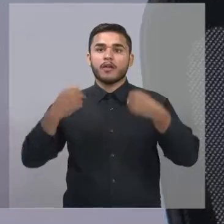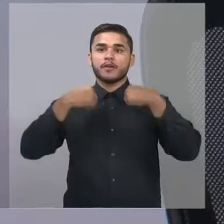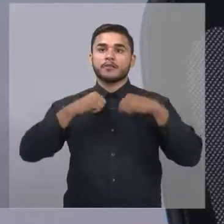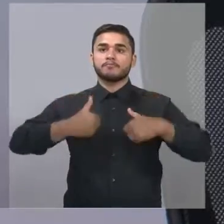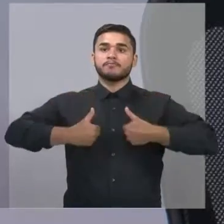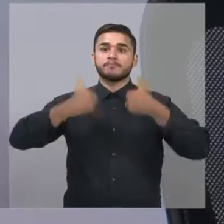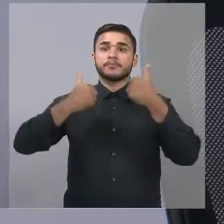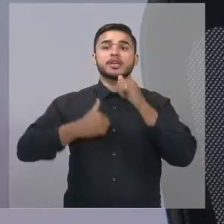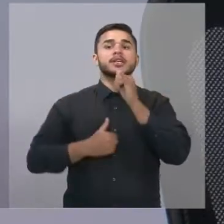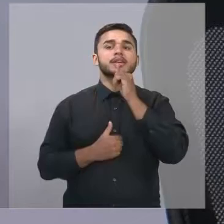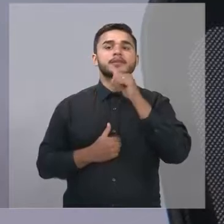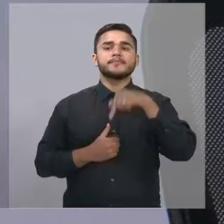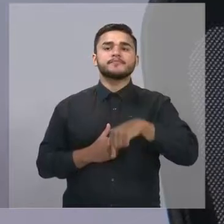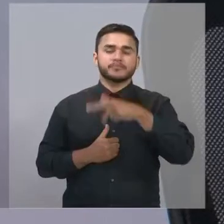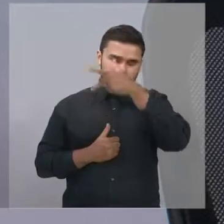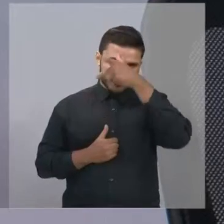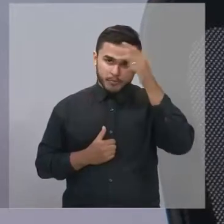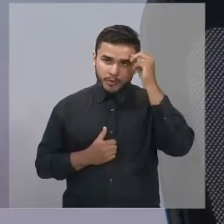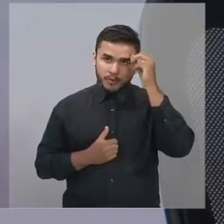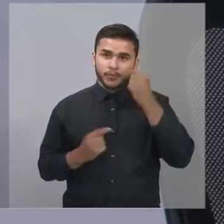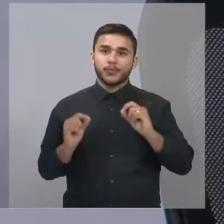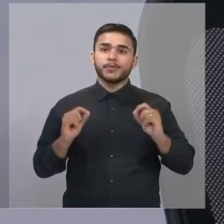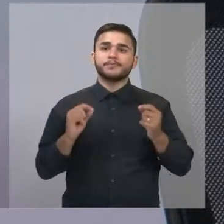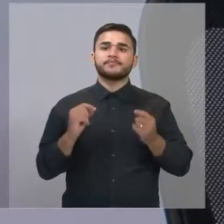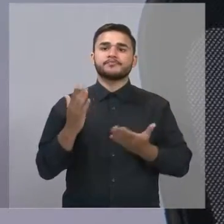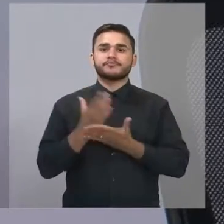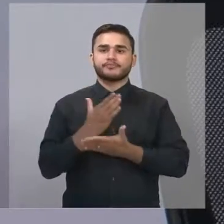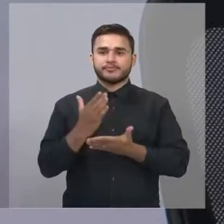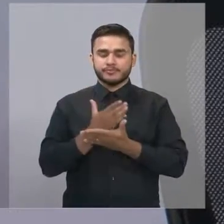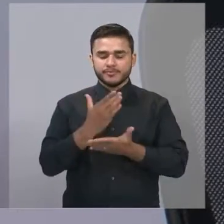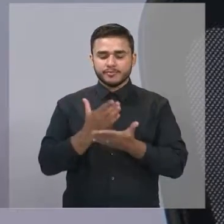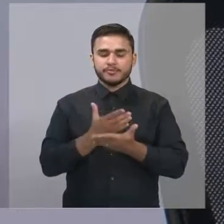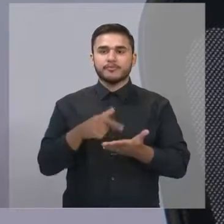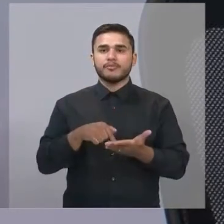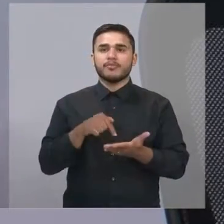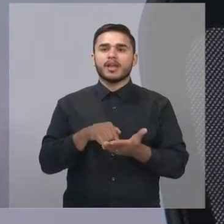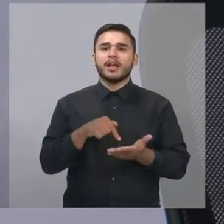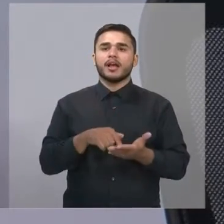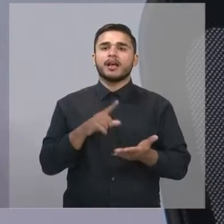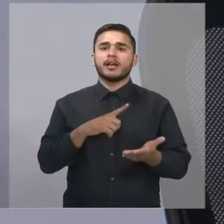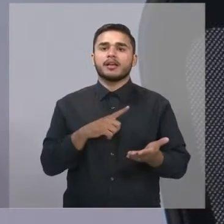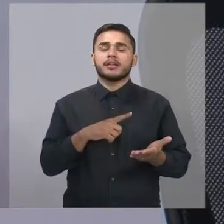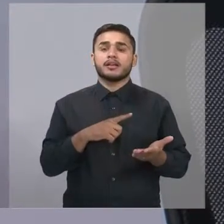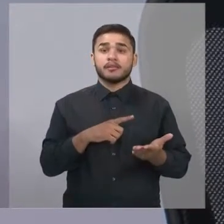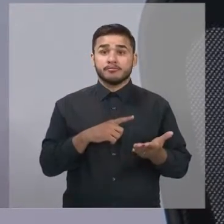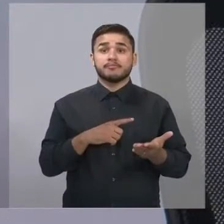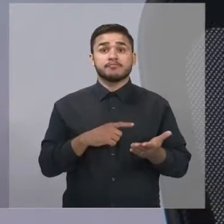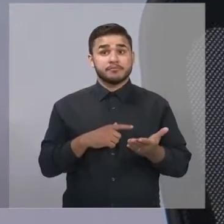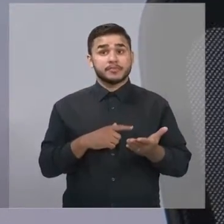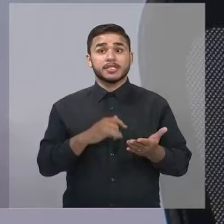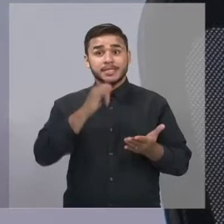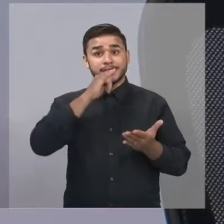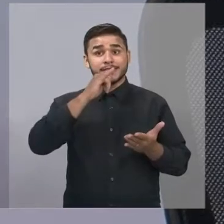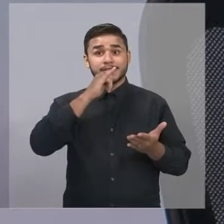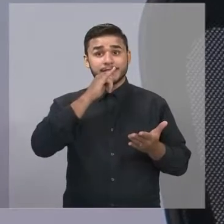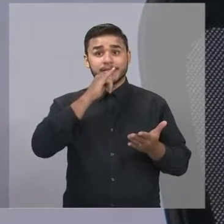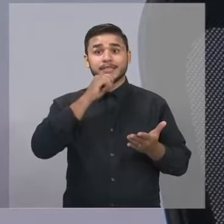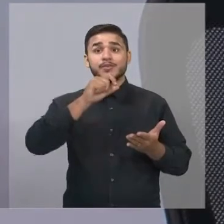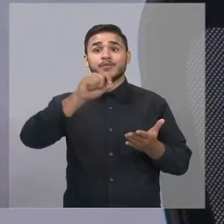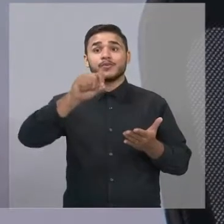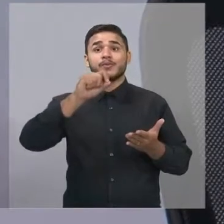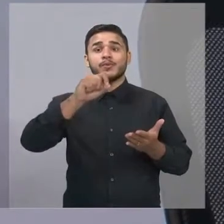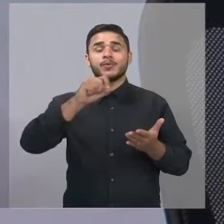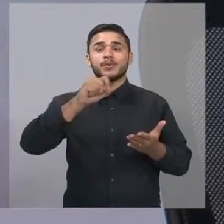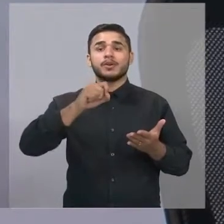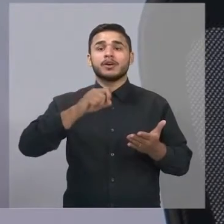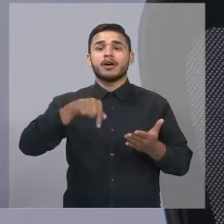uma cartilha, né, e vem desse mesmo grupo do qual o prefeito do Rio de Janeiro faz parte, de que está sendo distribuída aqui em Fortaleza,